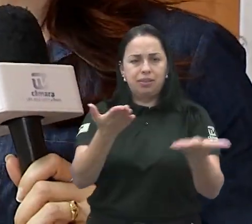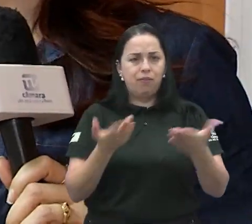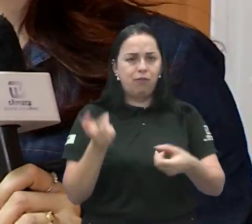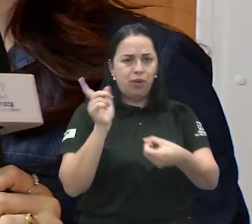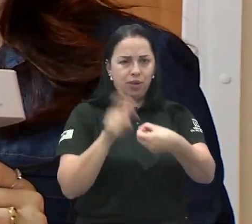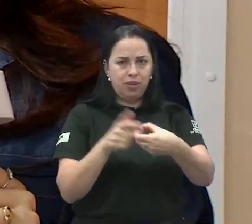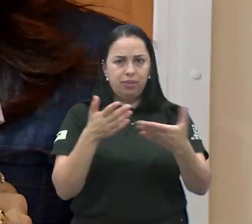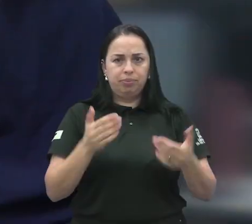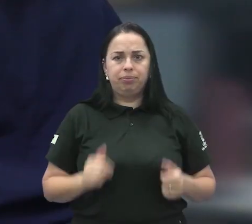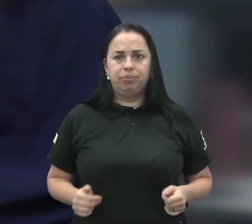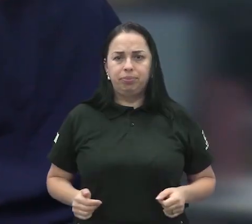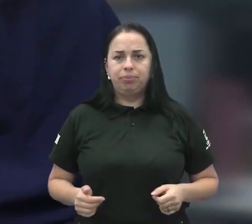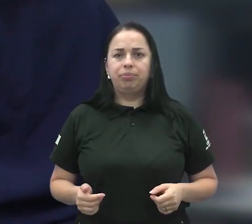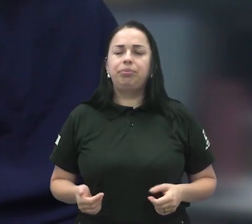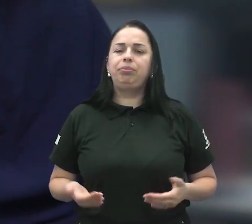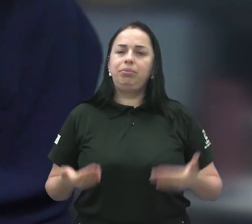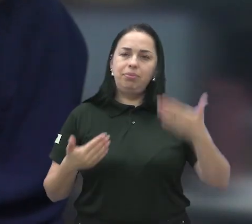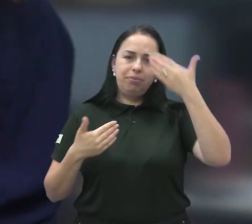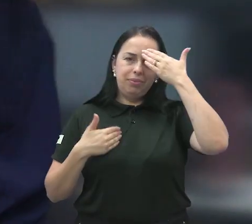Brenda. Júlia, é com você.